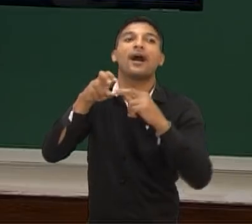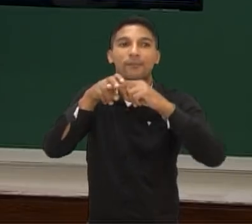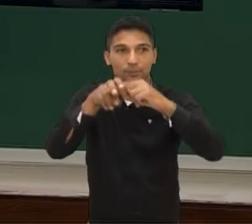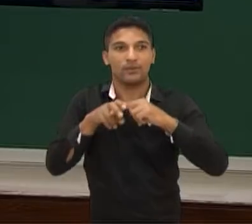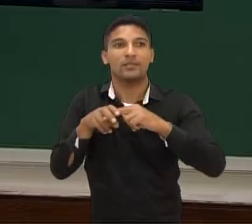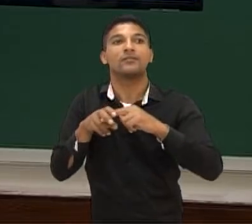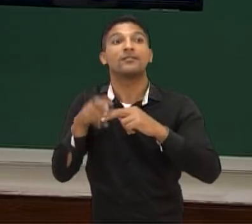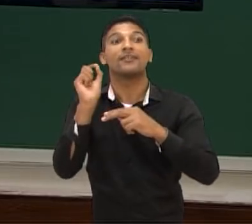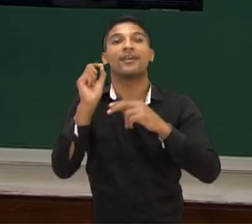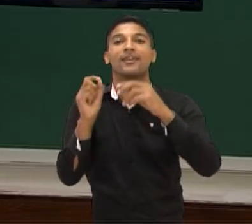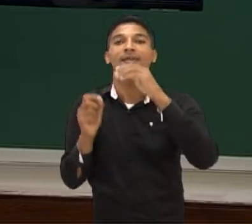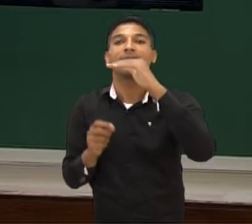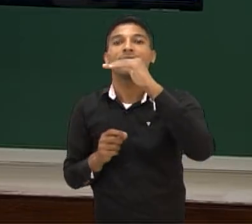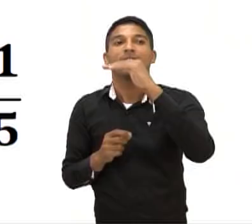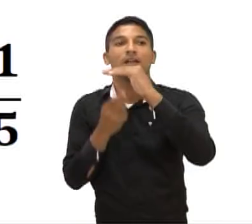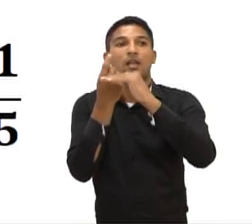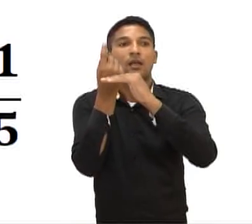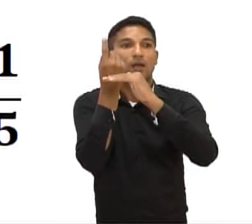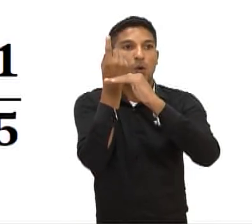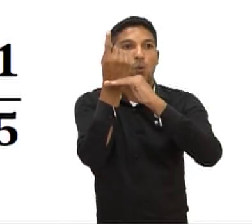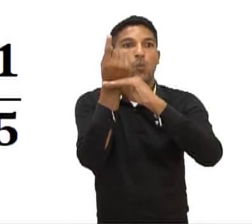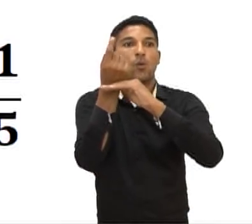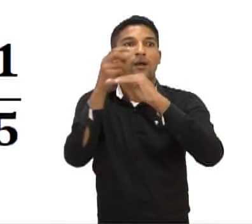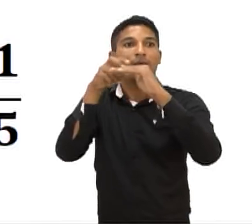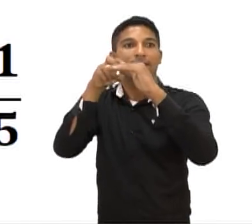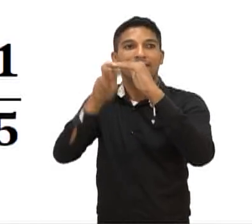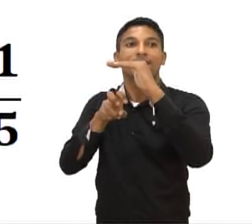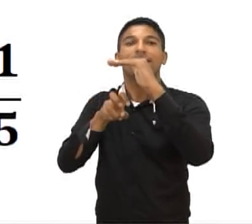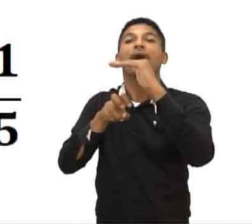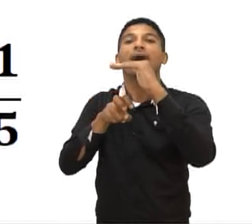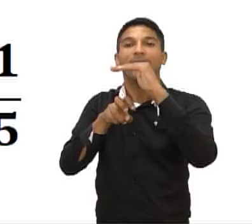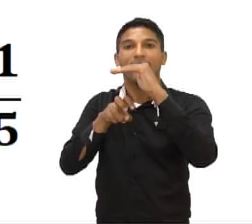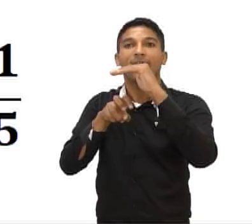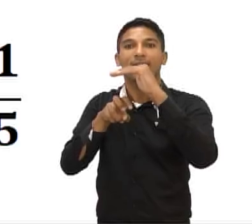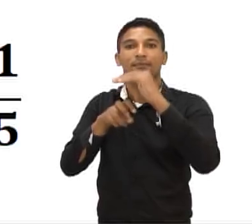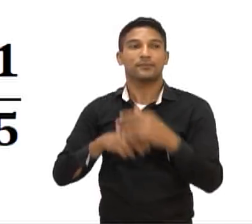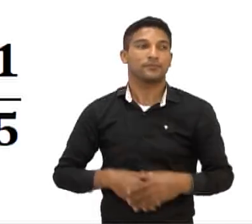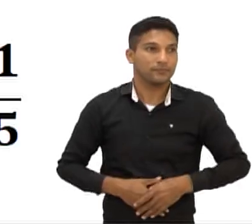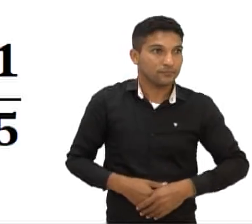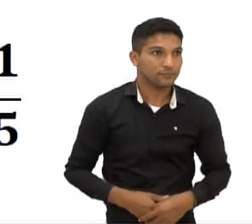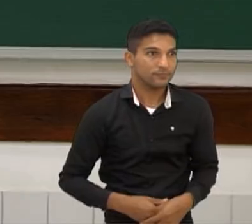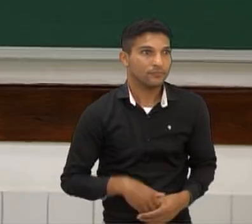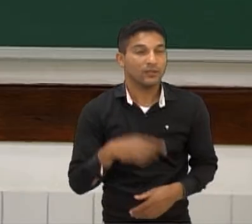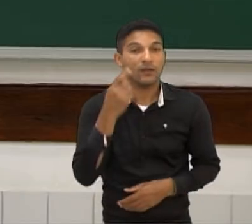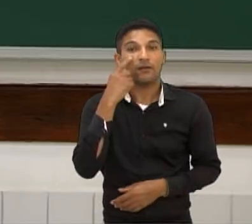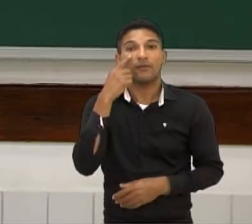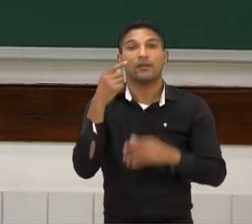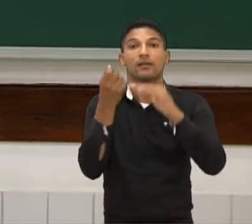de resolver. Vamos resolver pela divisão? Como que vai ficar, será? Então, a fração é o quê?